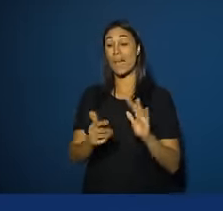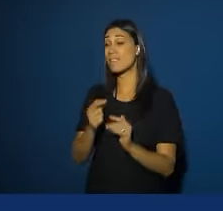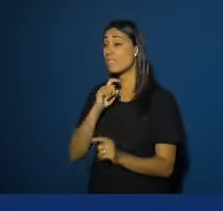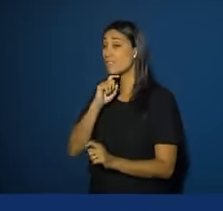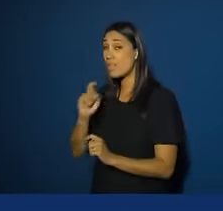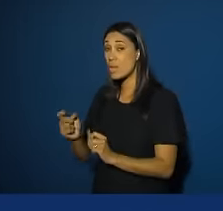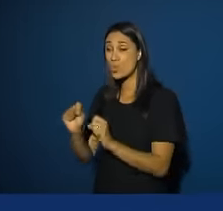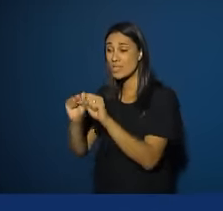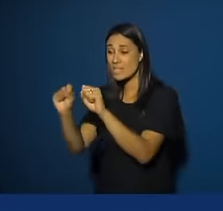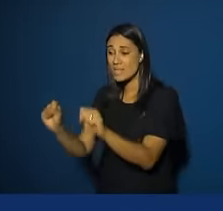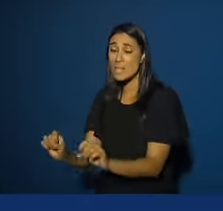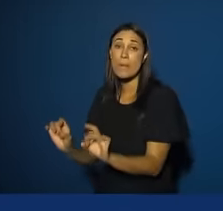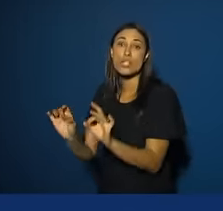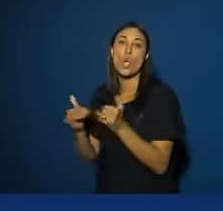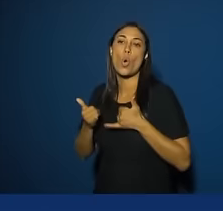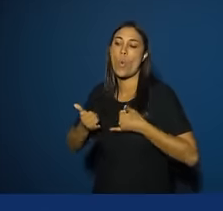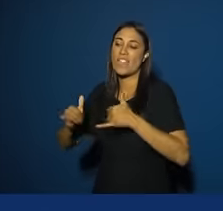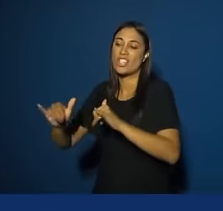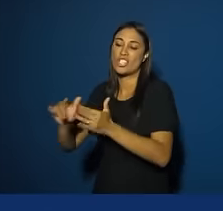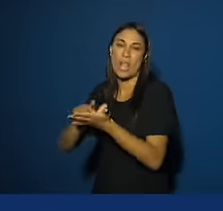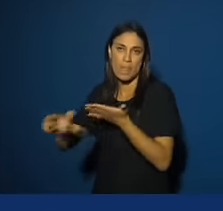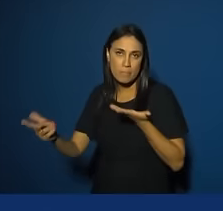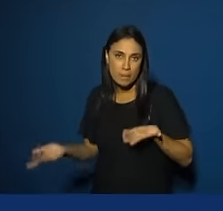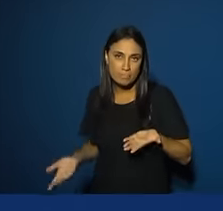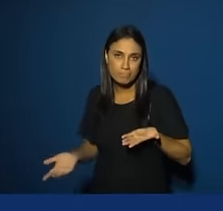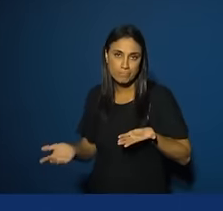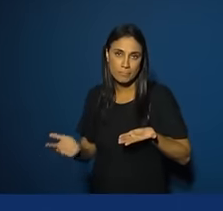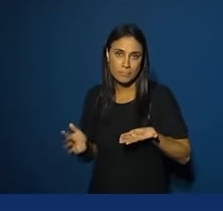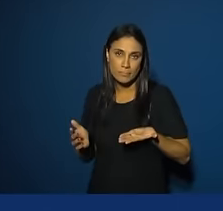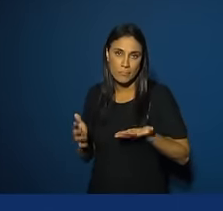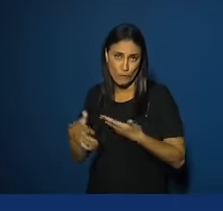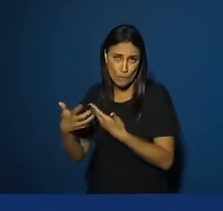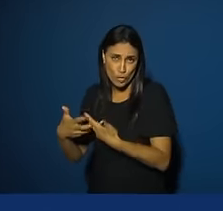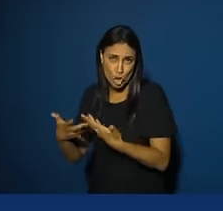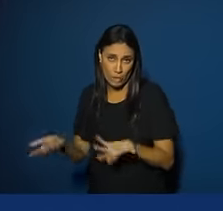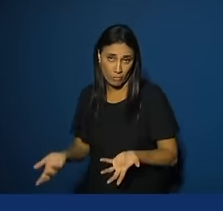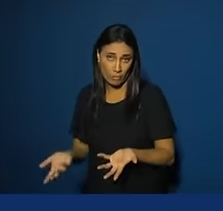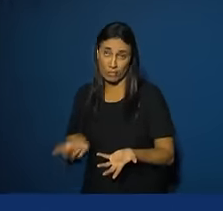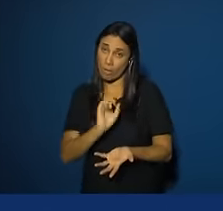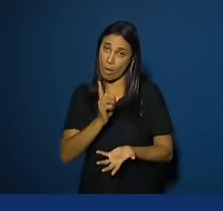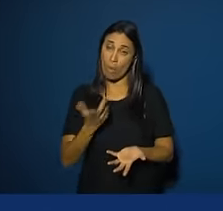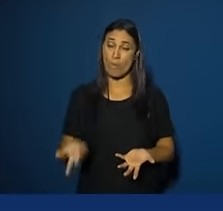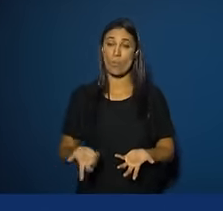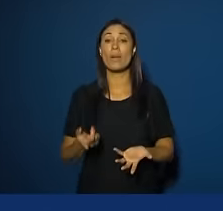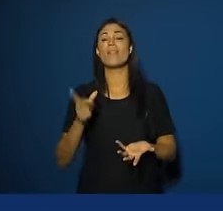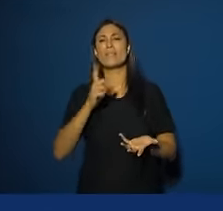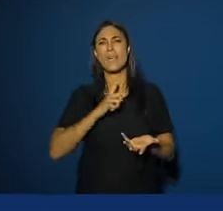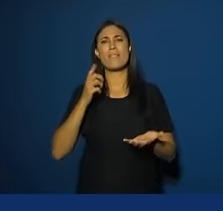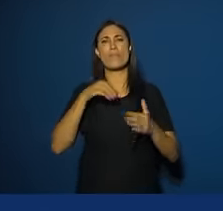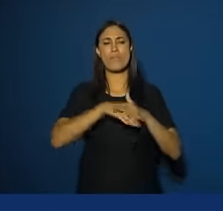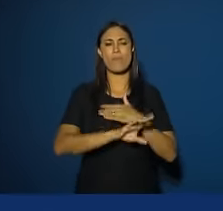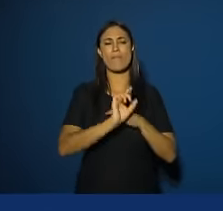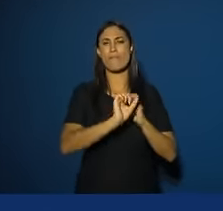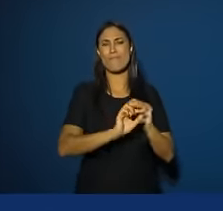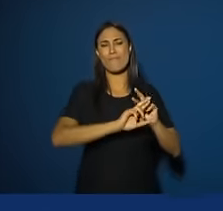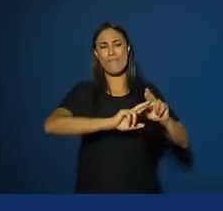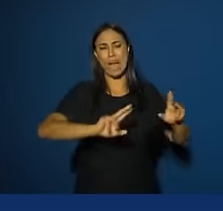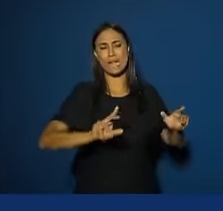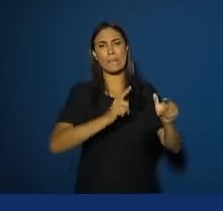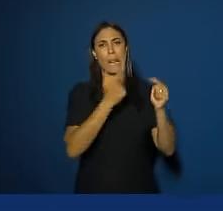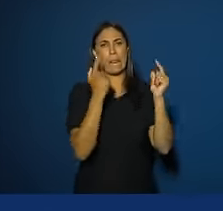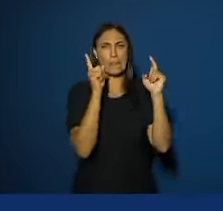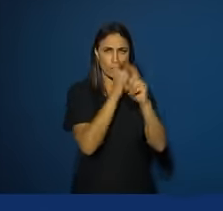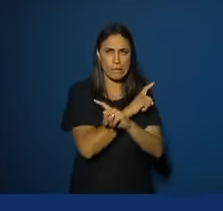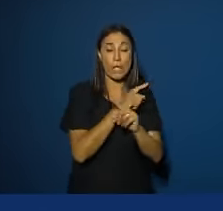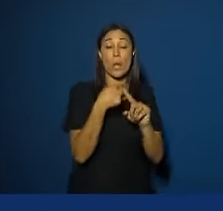funciona só com energia limpa e o ambiente do setor energético guarda inúmeras complexidades daí que a gente precisa